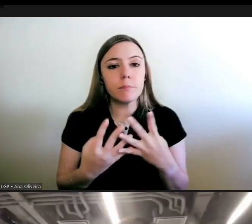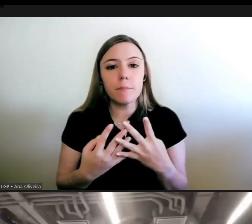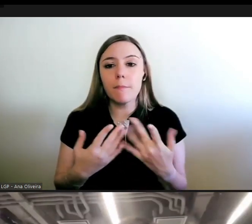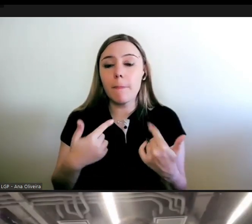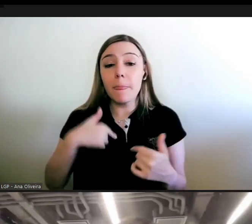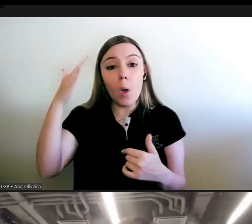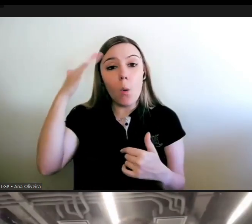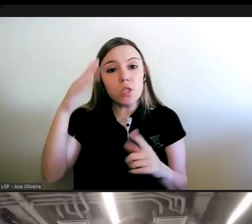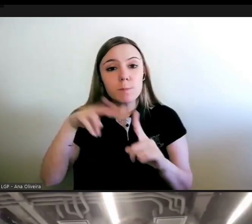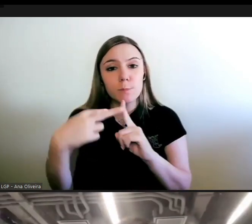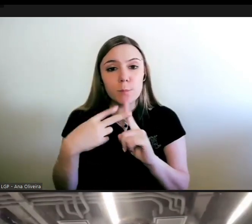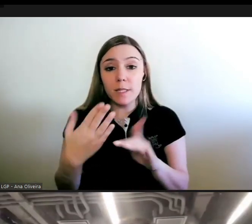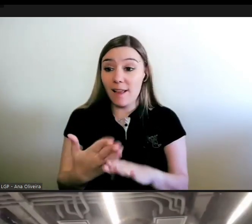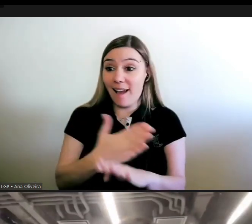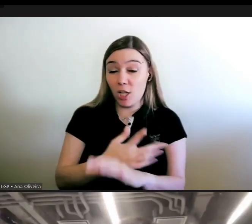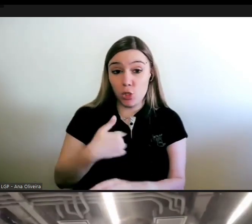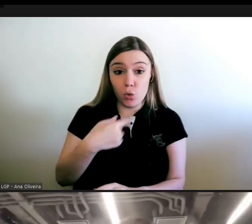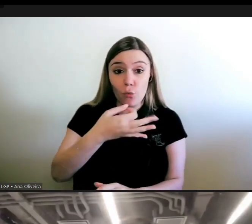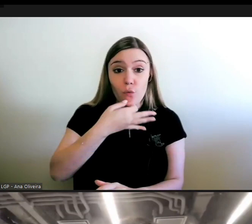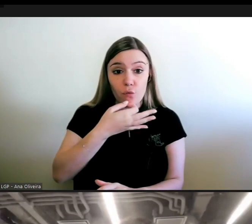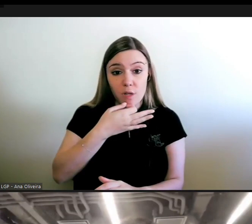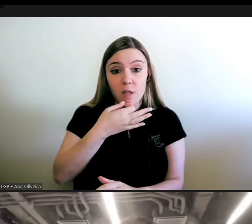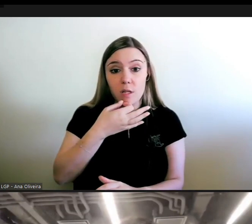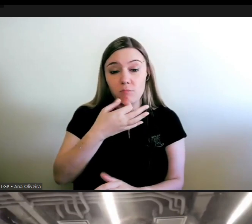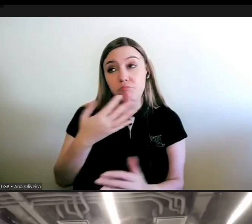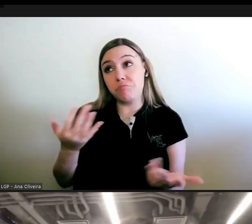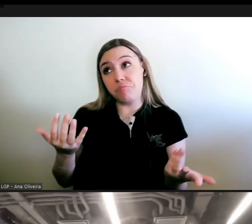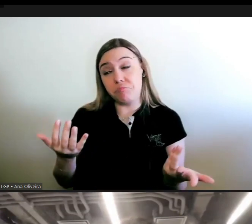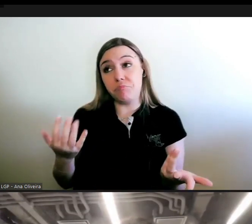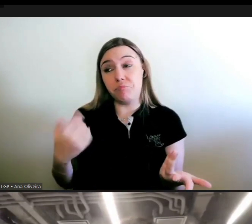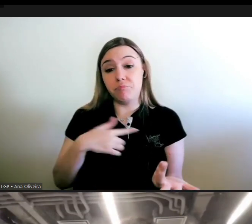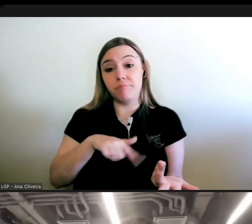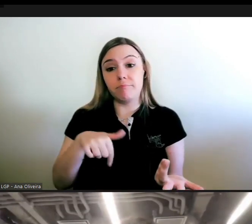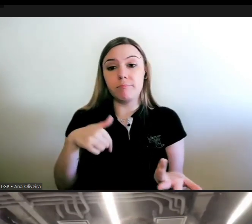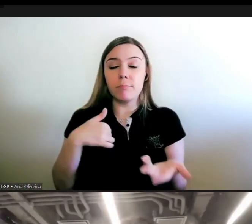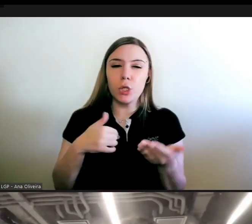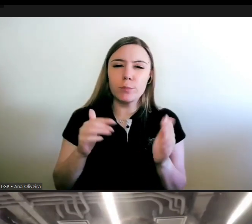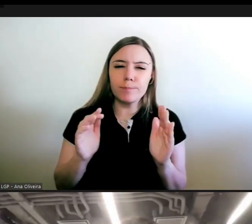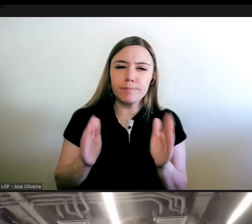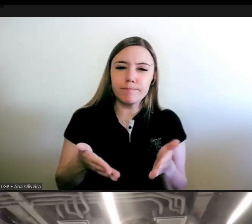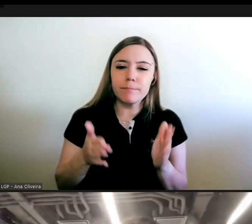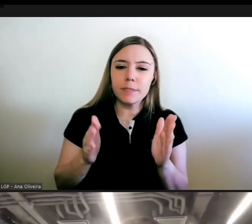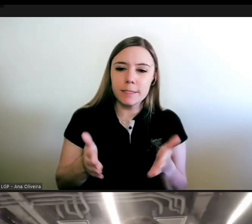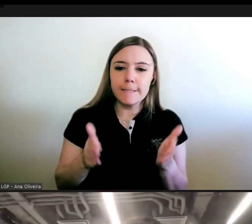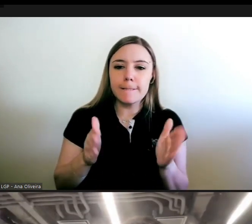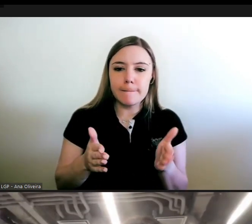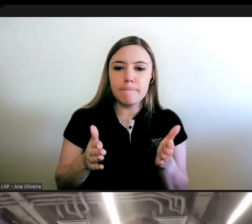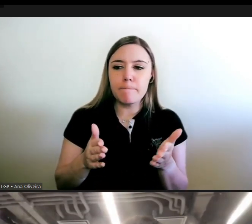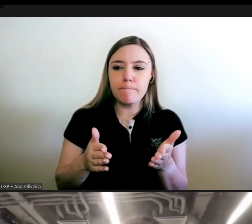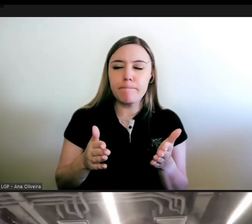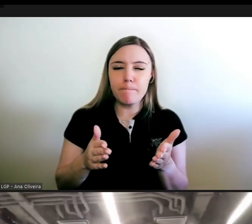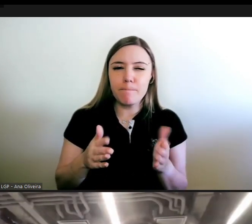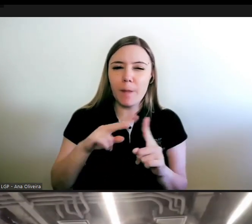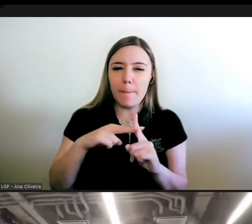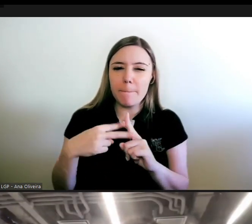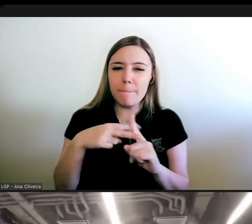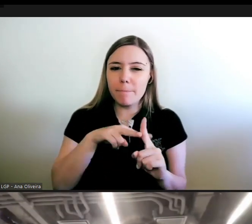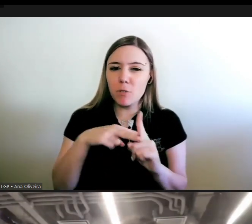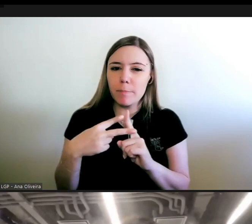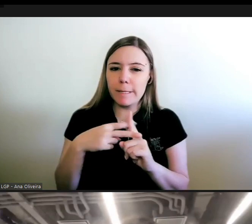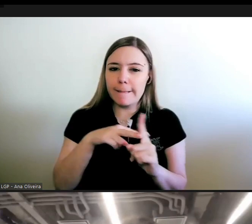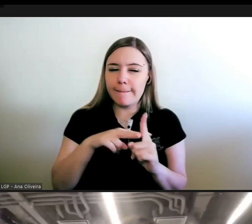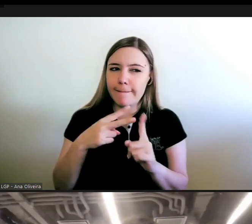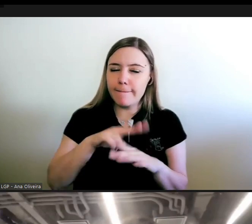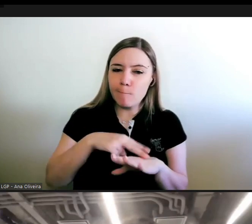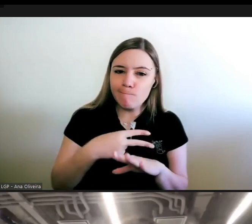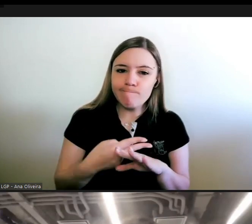lente que eu lhe falava há pouco, se calhar nós temos que a reforçar ou limpar com mais frequência